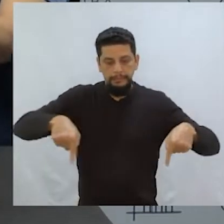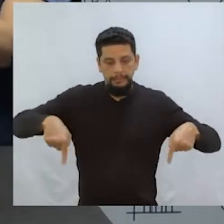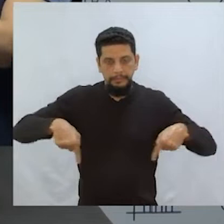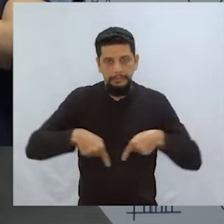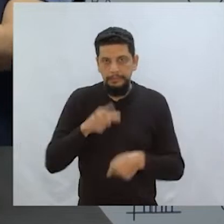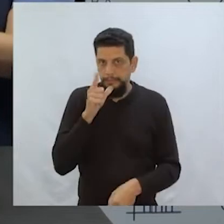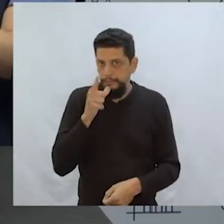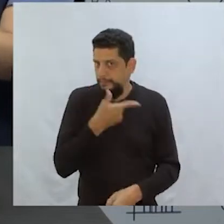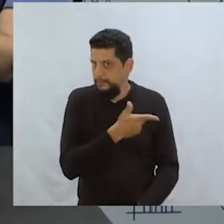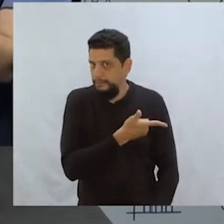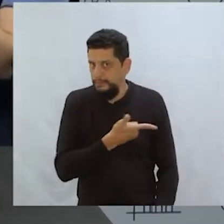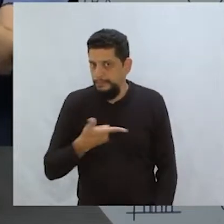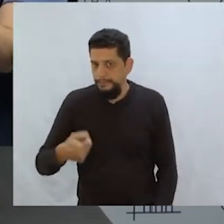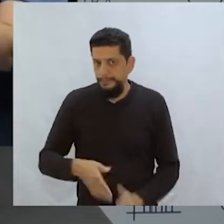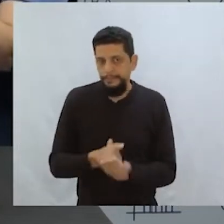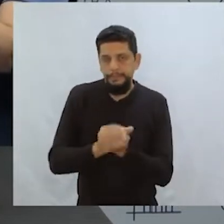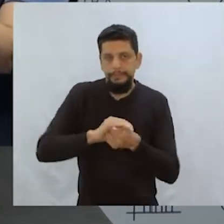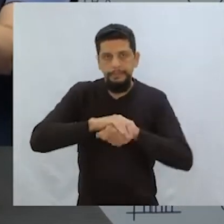né?